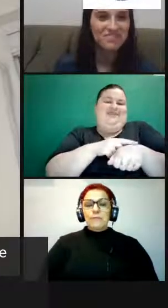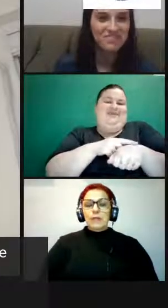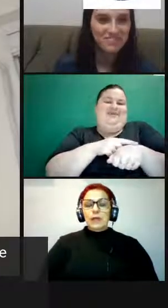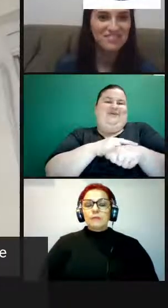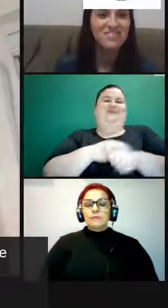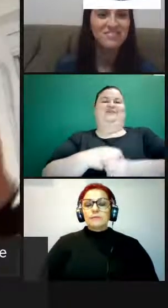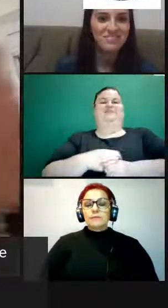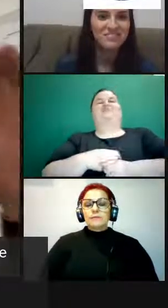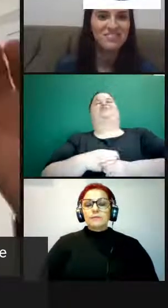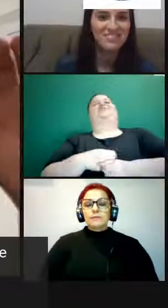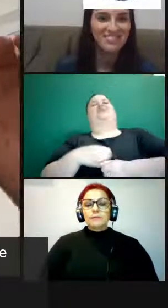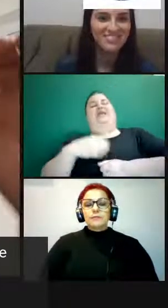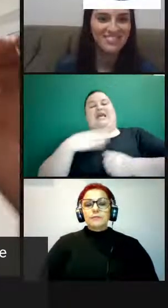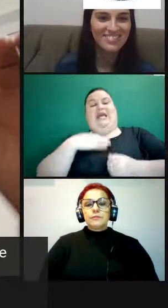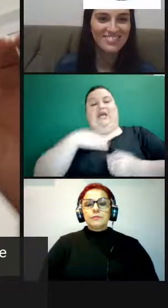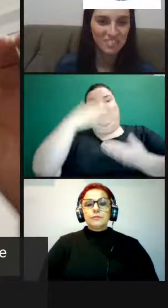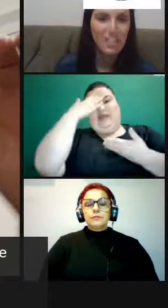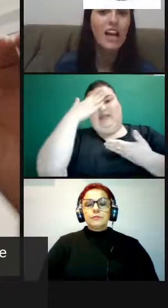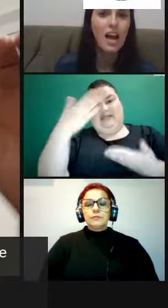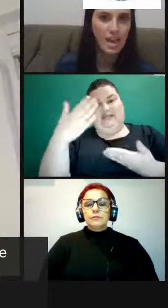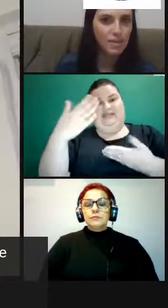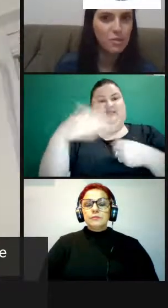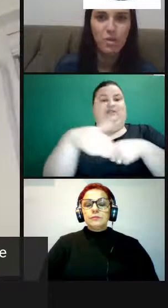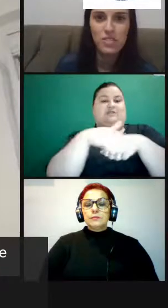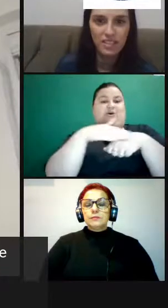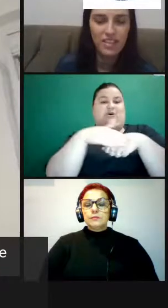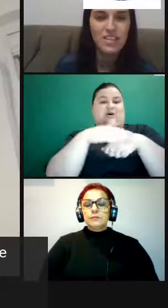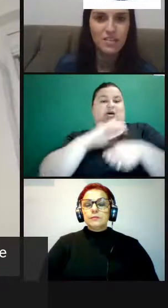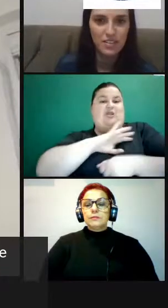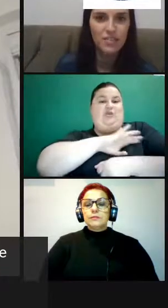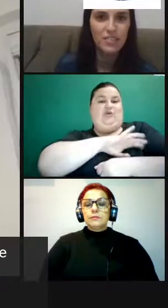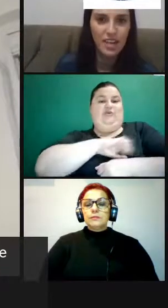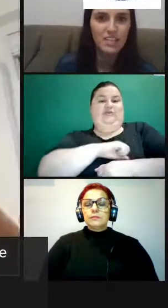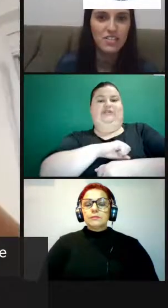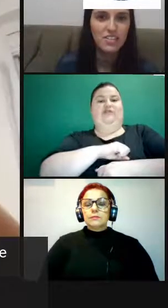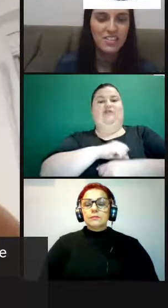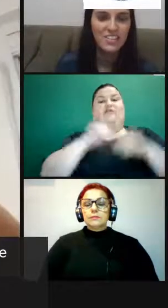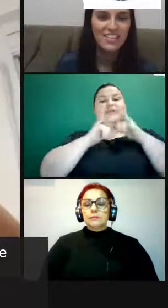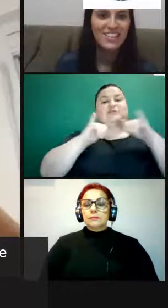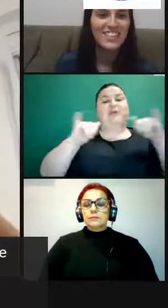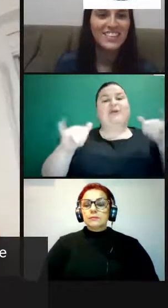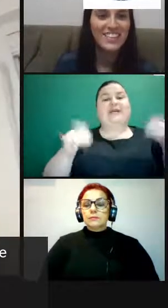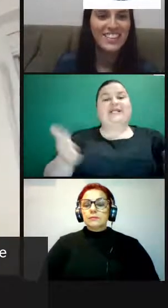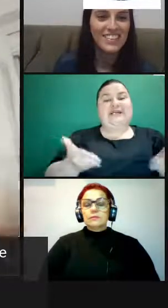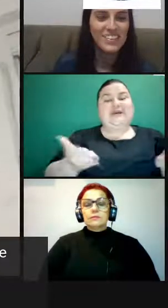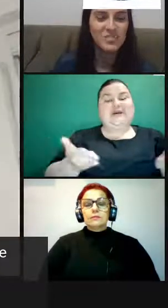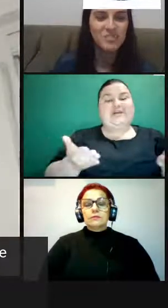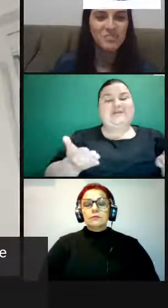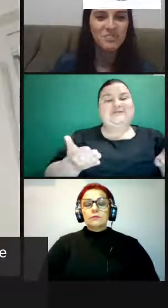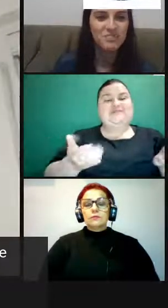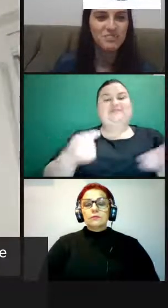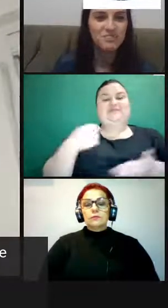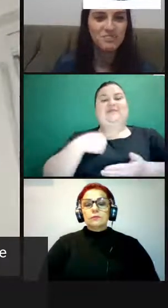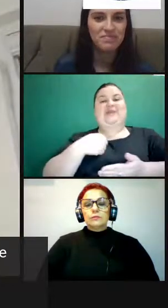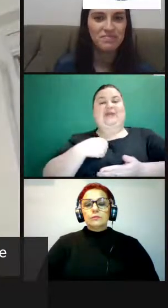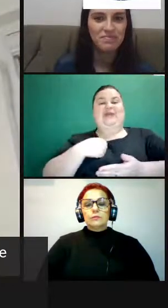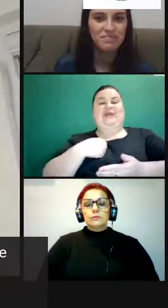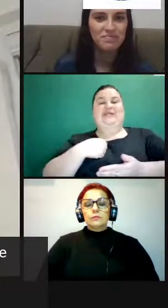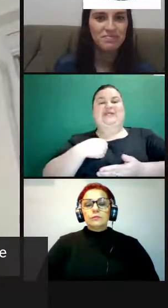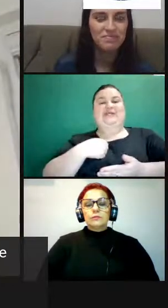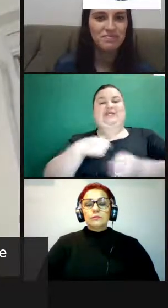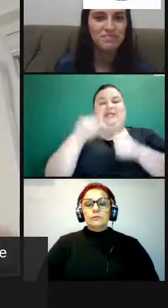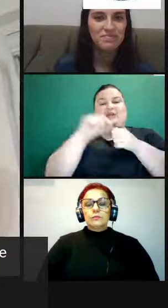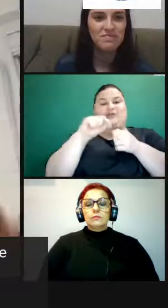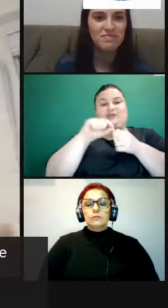eu adoro conversar sobre isso Inclusive eu vou fazer uma propaganda que possa Mário Com certeza fica à vontade ta eu vou eu vou fazer